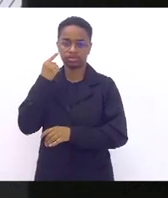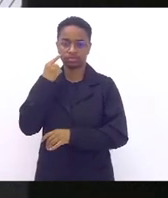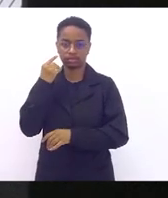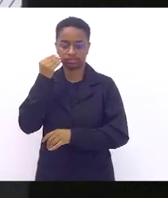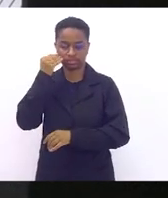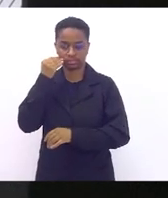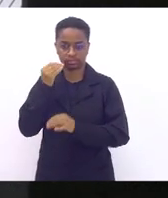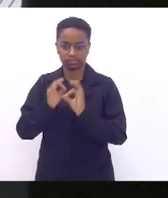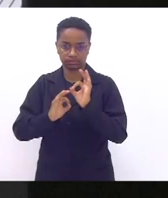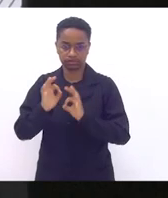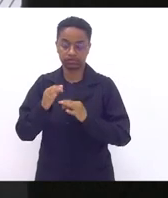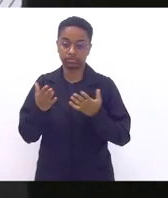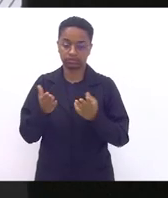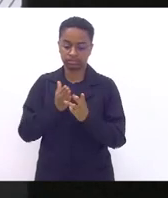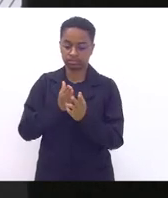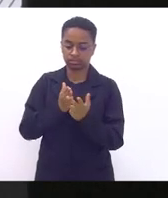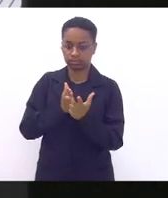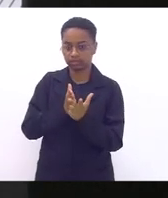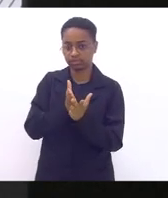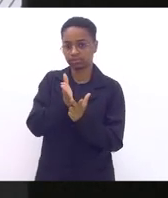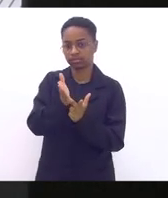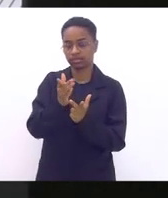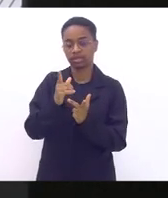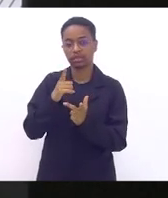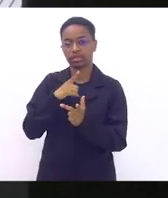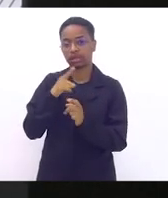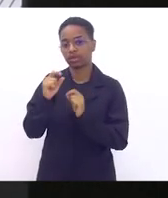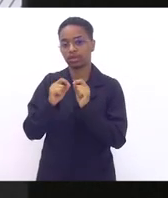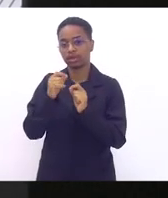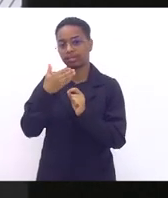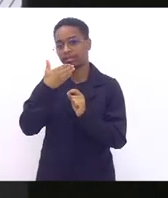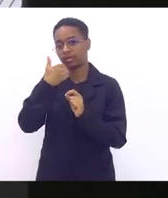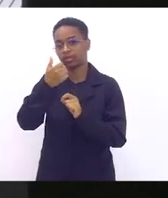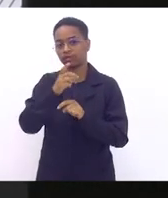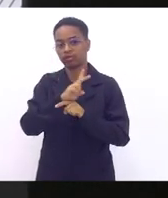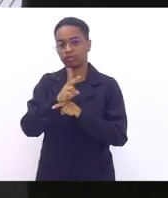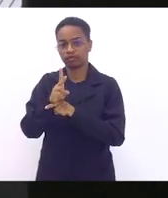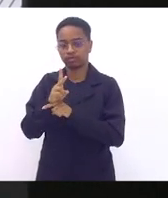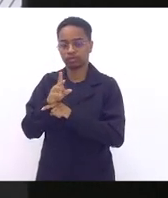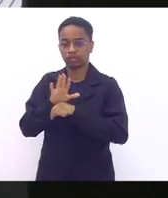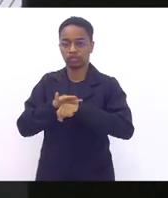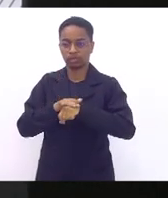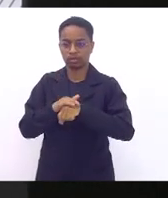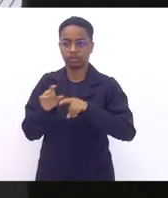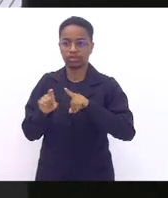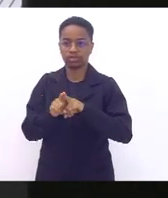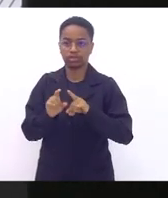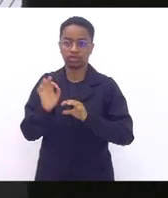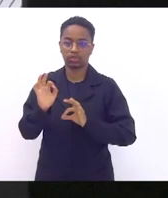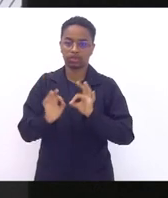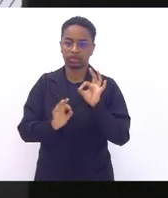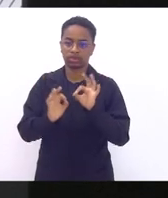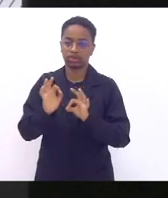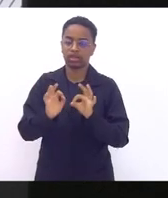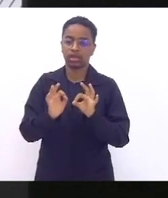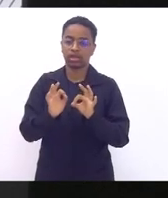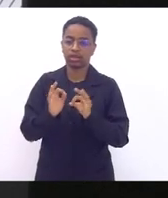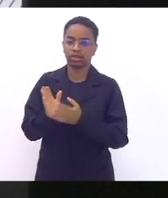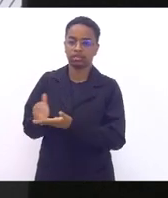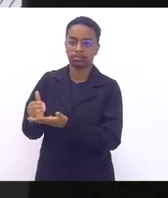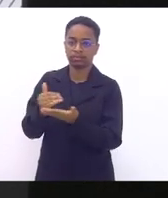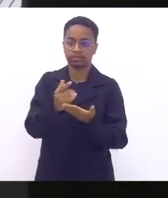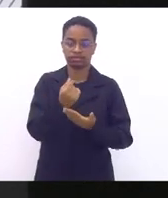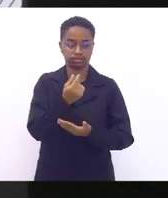No eixo 3, então, tem o fortalecimento da vigilância epidemiológica, estabelecendo fluxos adequados para garantir a captação de recursos.